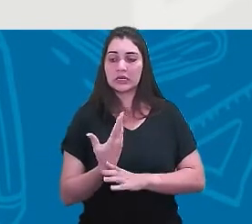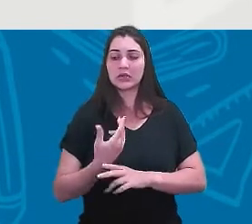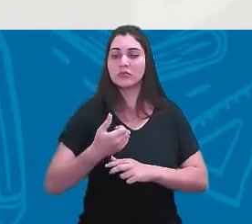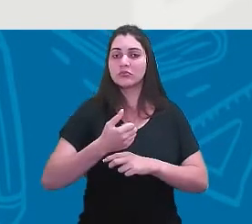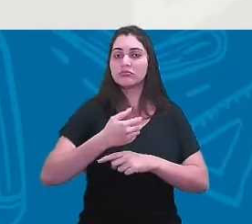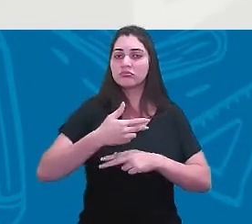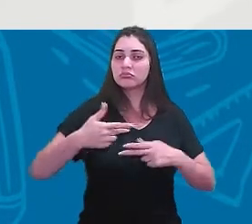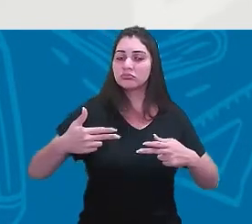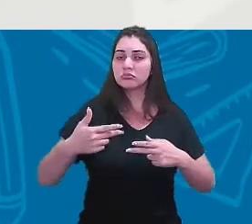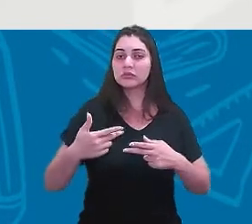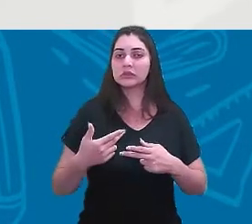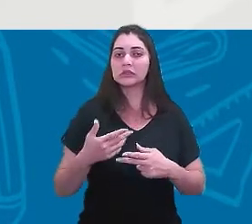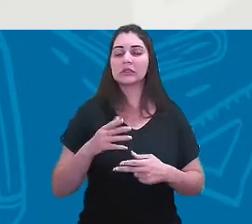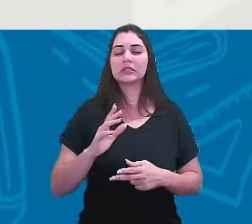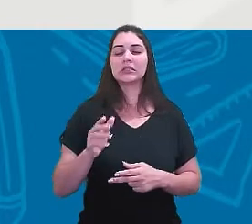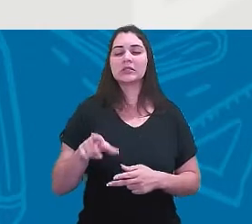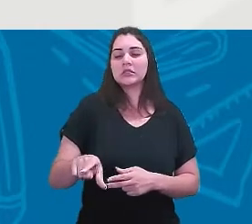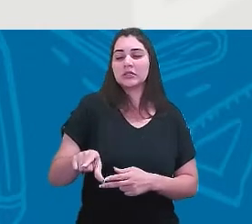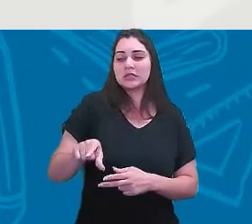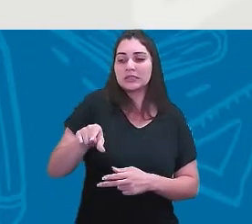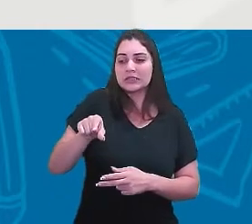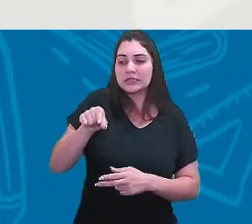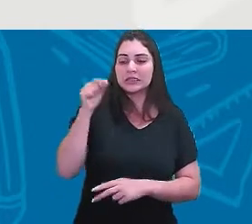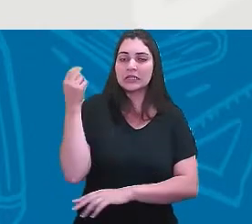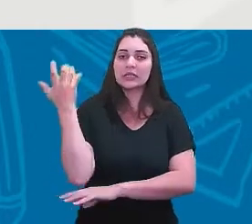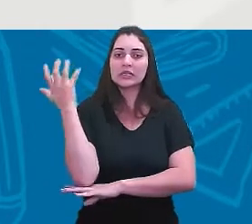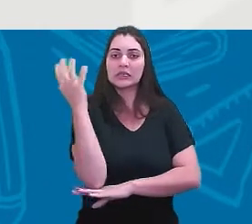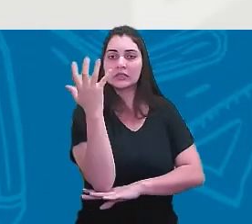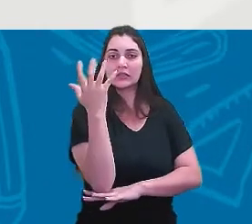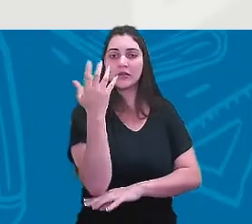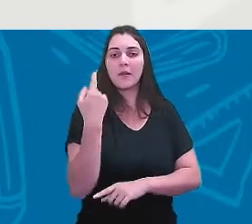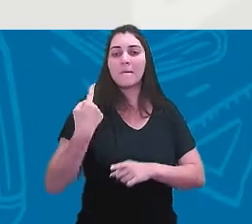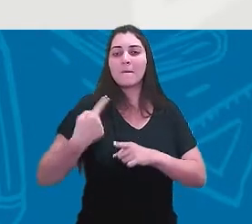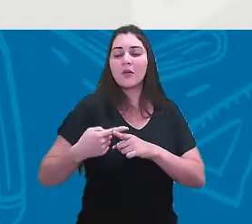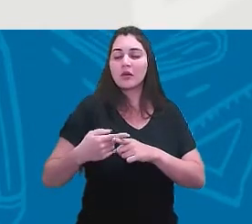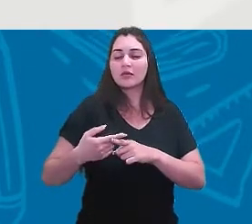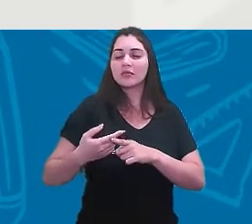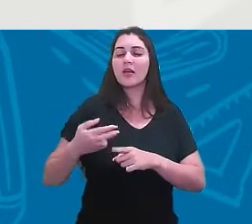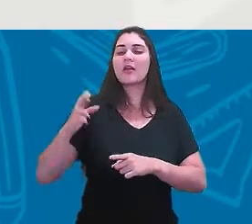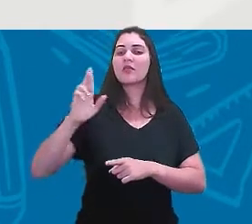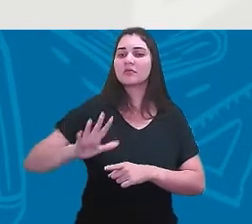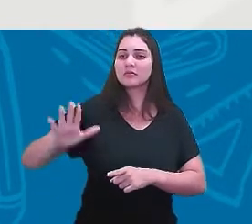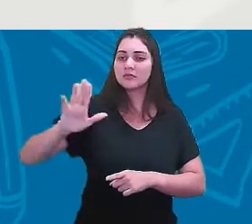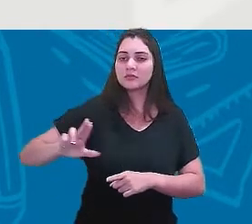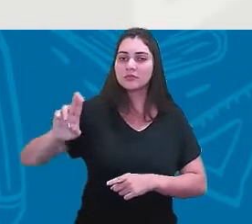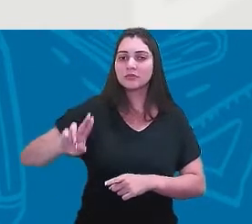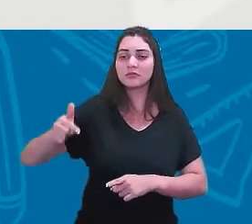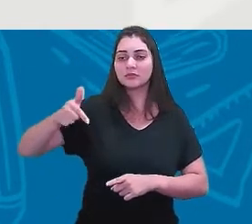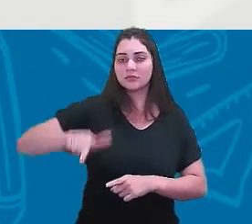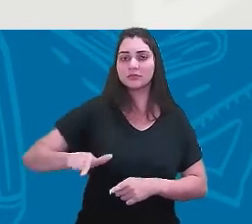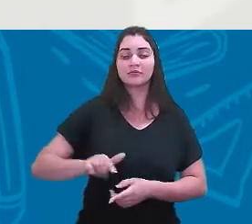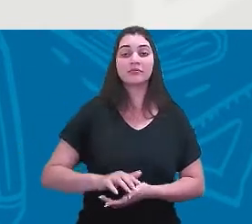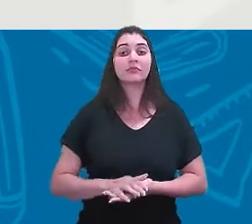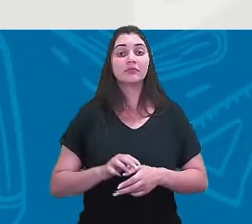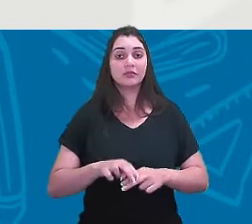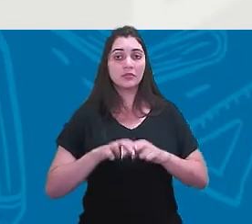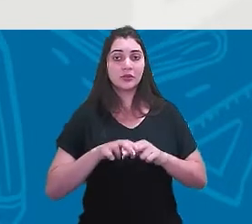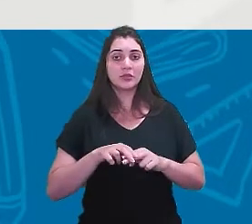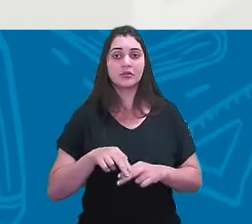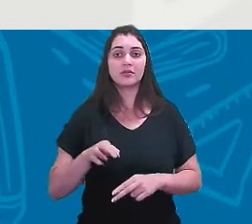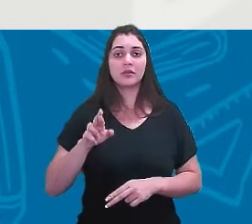material, ela não seja mais retirada da natureza, porque a gente está reciclando, a gente está reutilizando. Portanto,